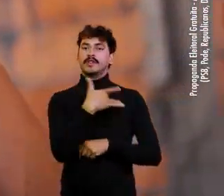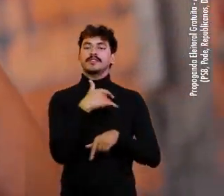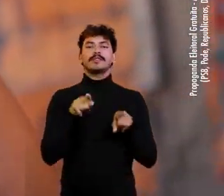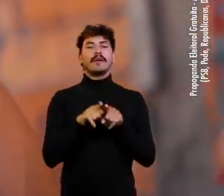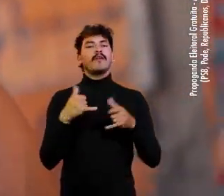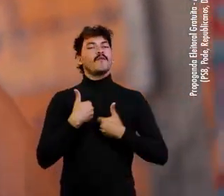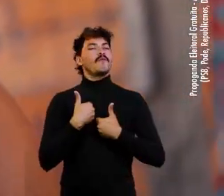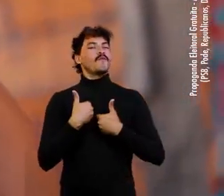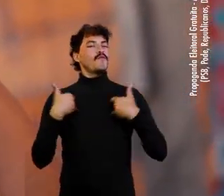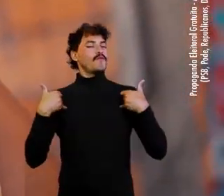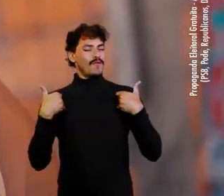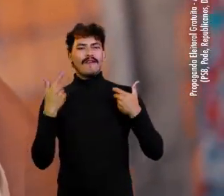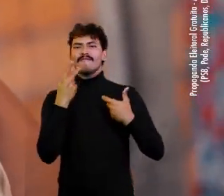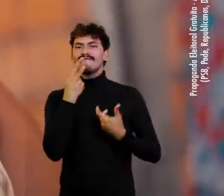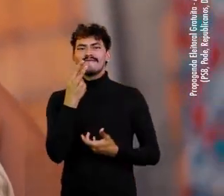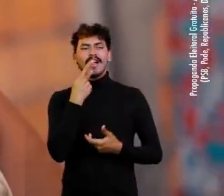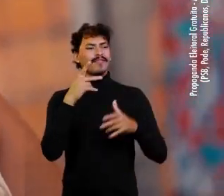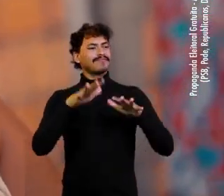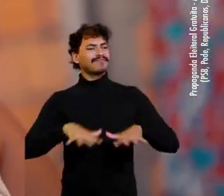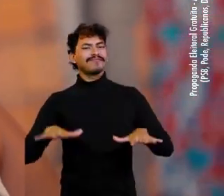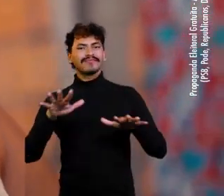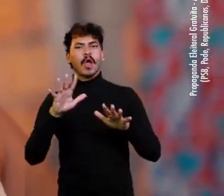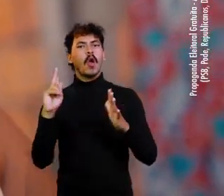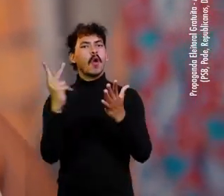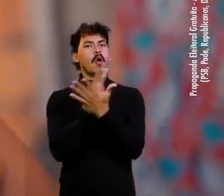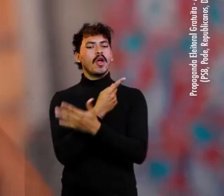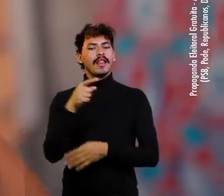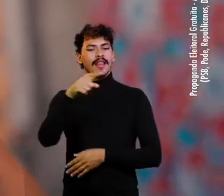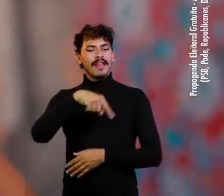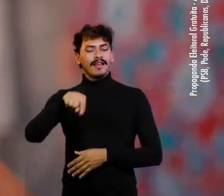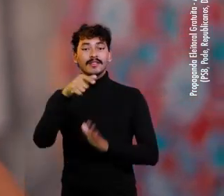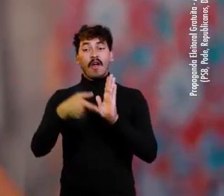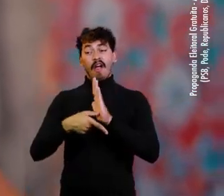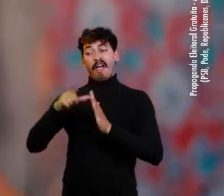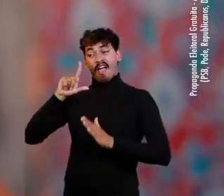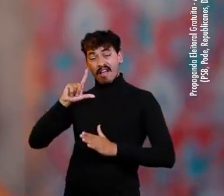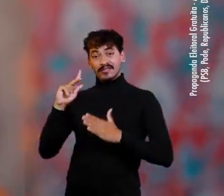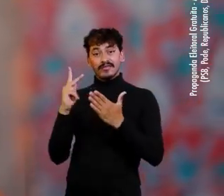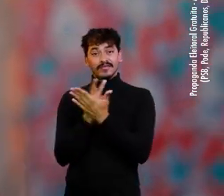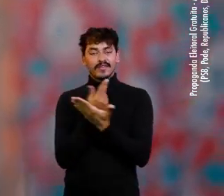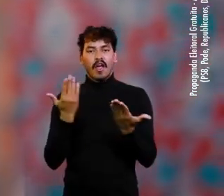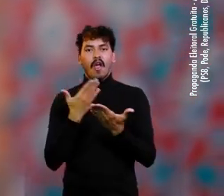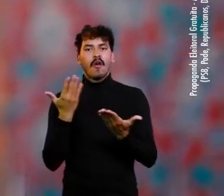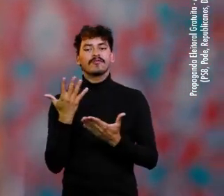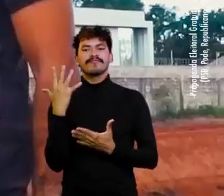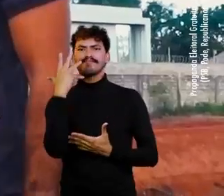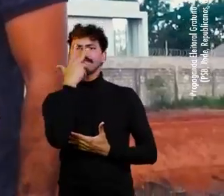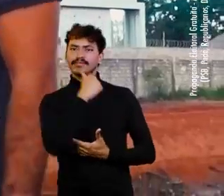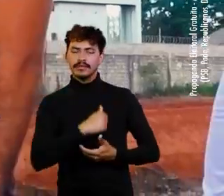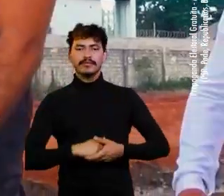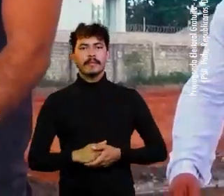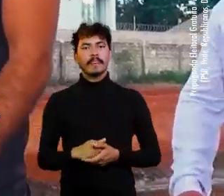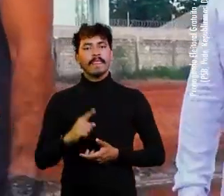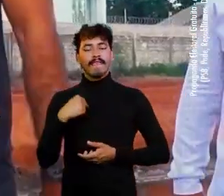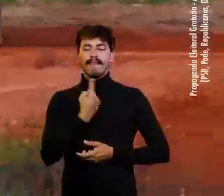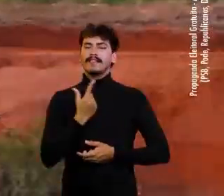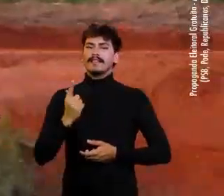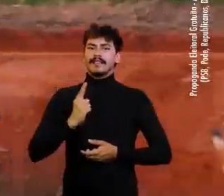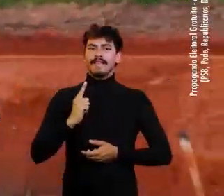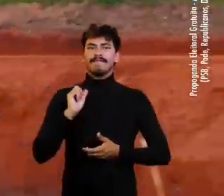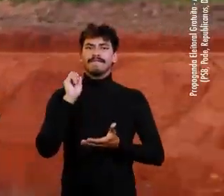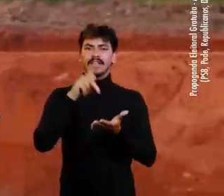um orgulho de falar, né, para as pessoas o que aconteceu aqui, como era antes e como está agora. A gente tem tido